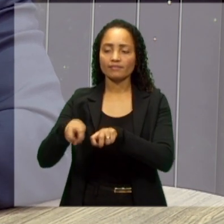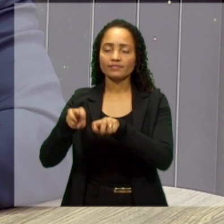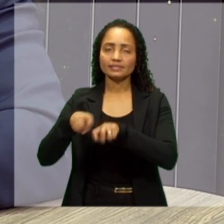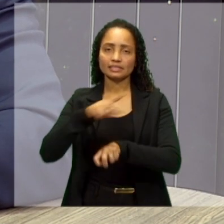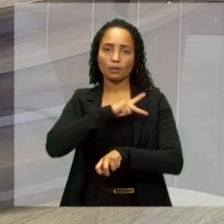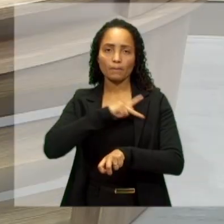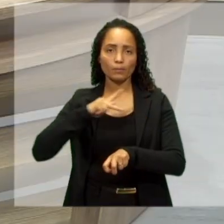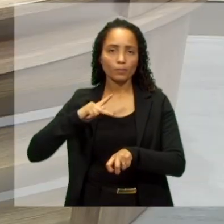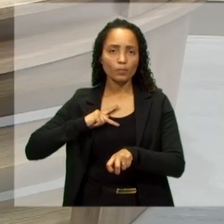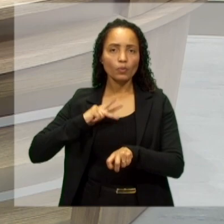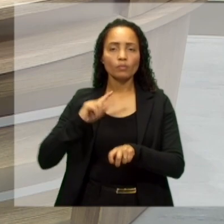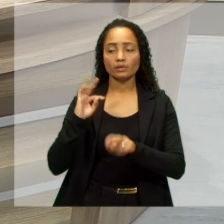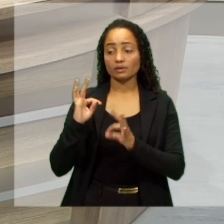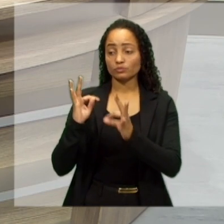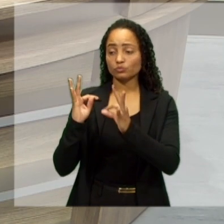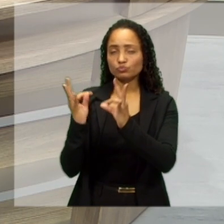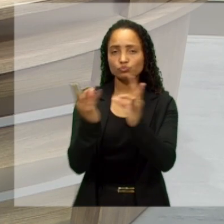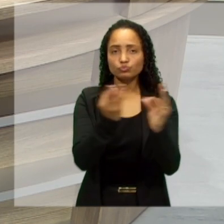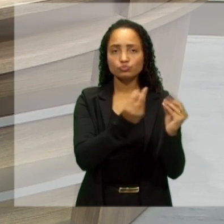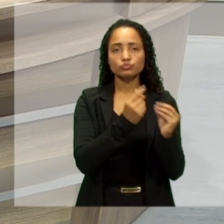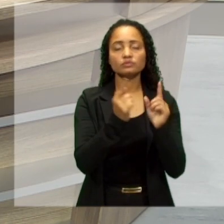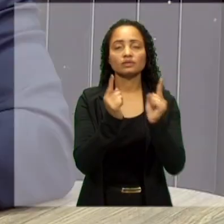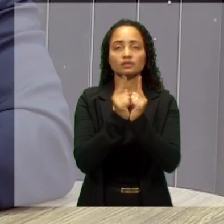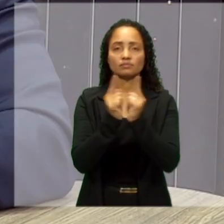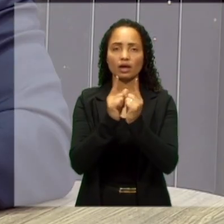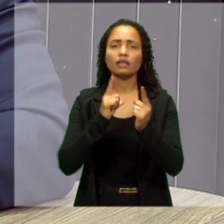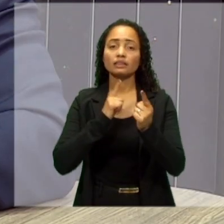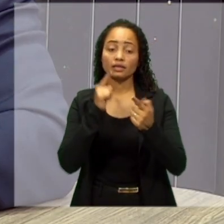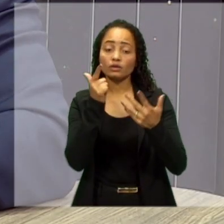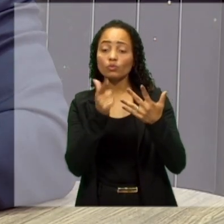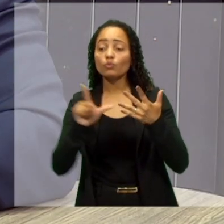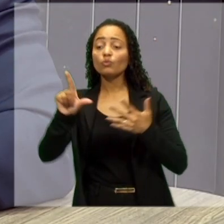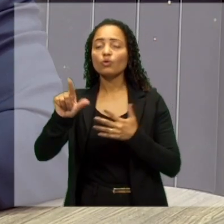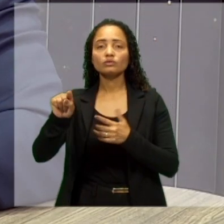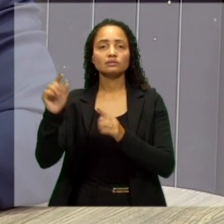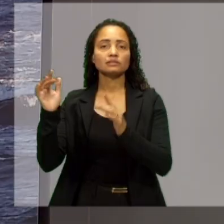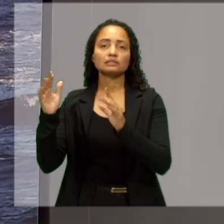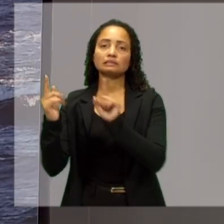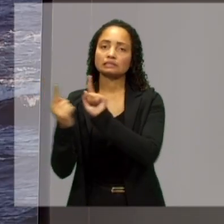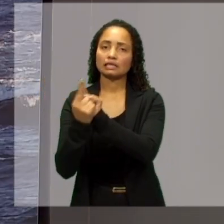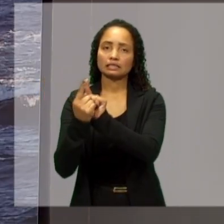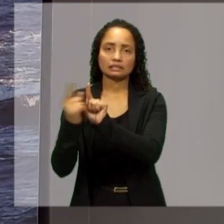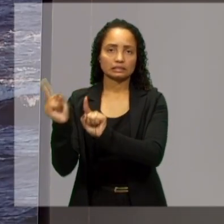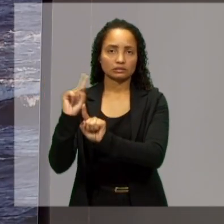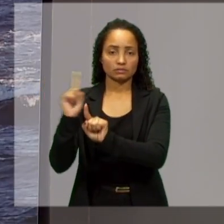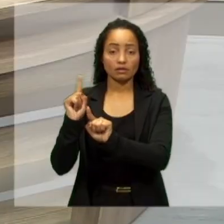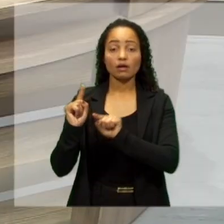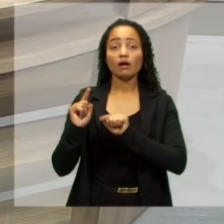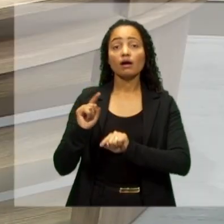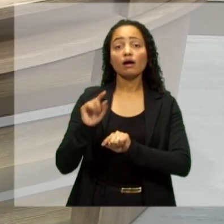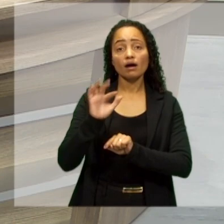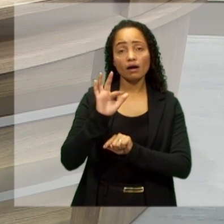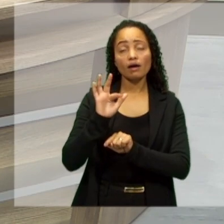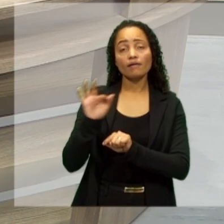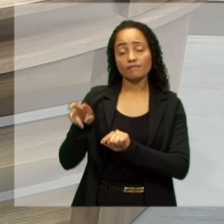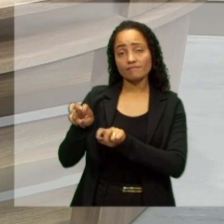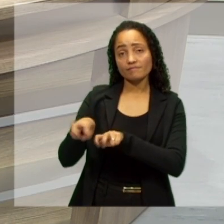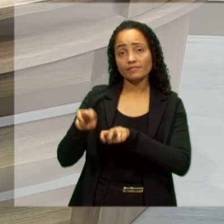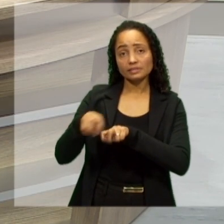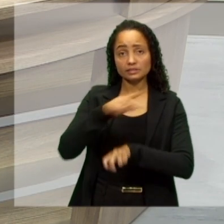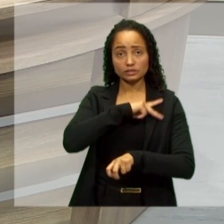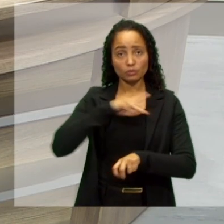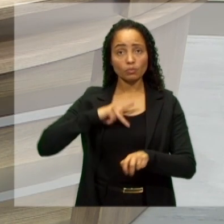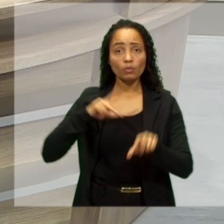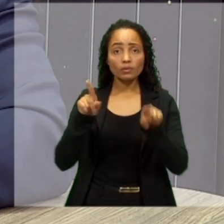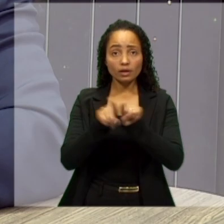especial, são atendidos. Algumas questões pontuais ainda não são atendidas. Da fazenda pública também? Fazenda pública também.